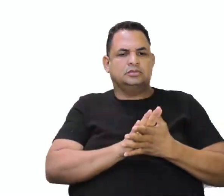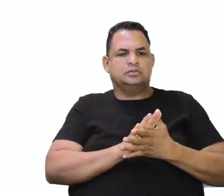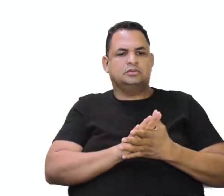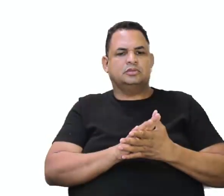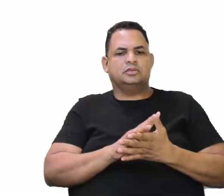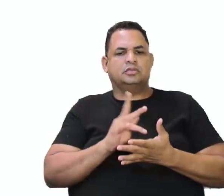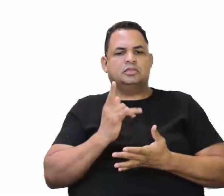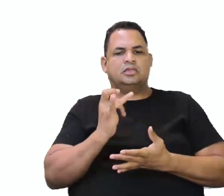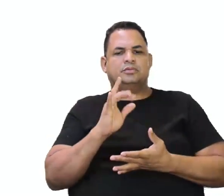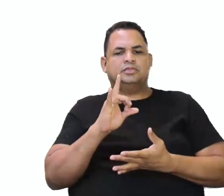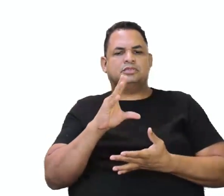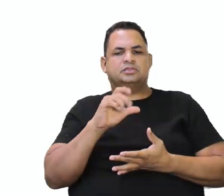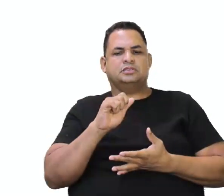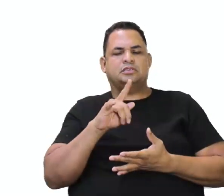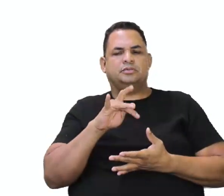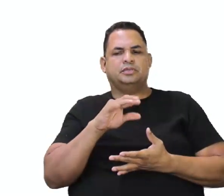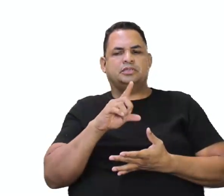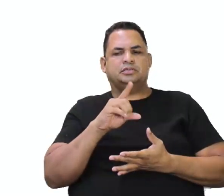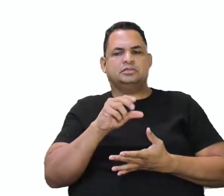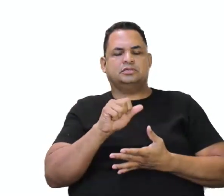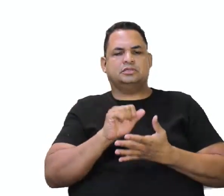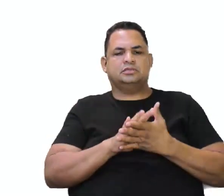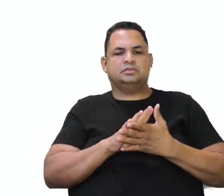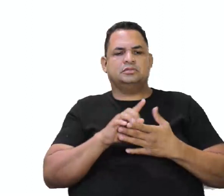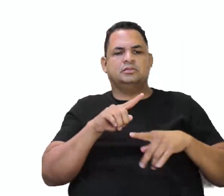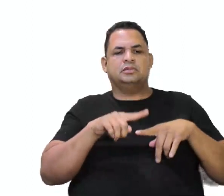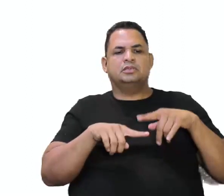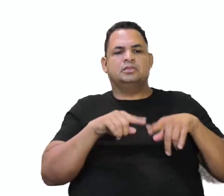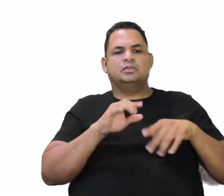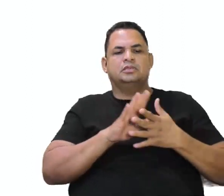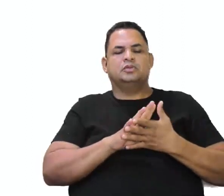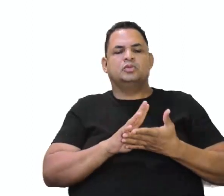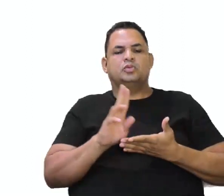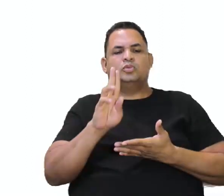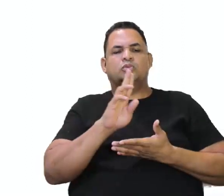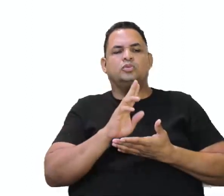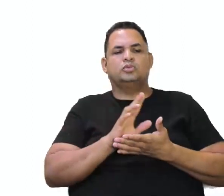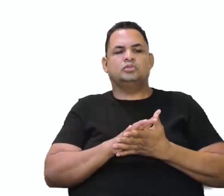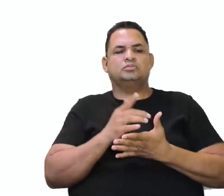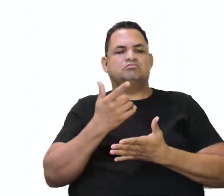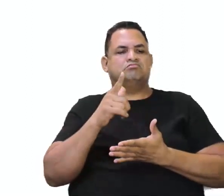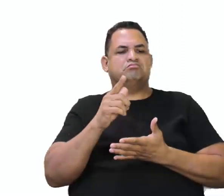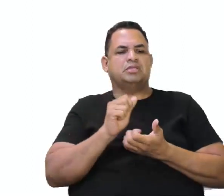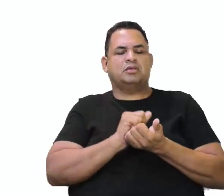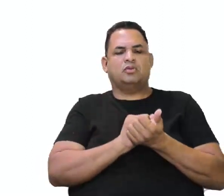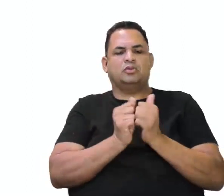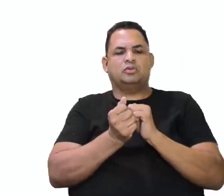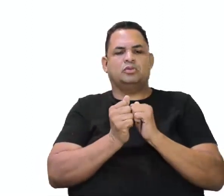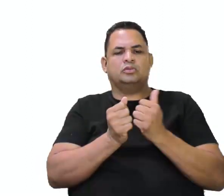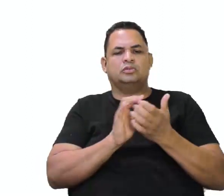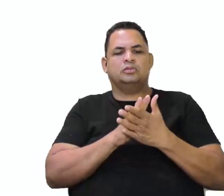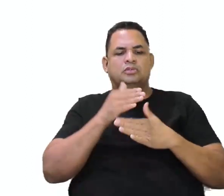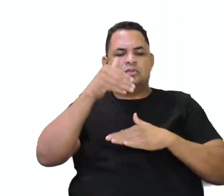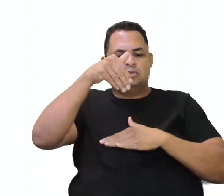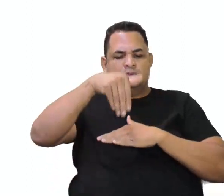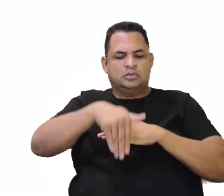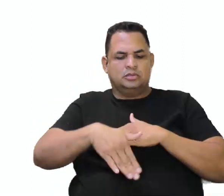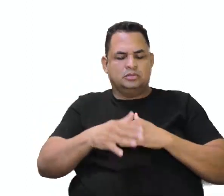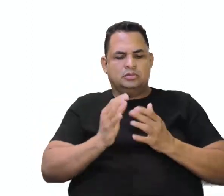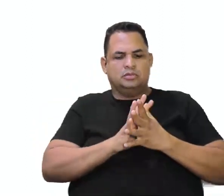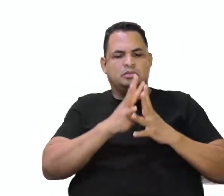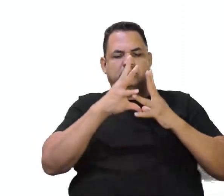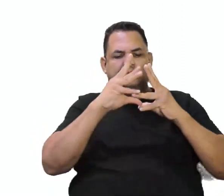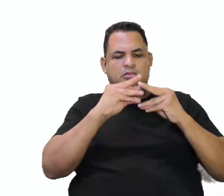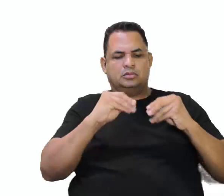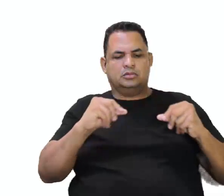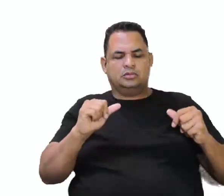os herbicidas e os pesticidas, tá? Que vão, né, podem ser infiltrados, podem ser